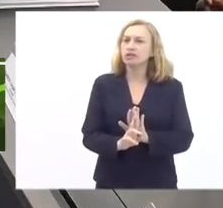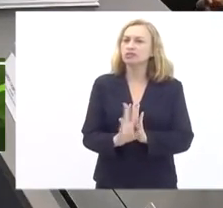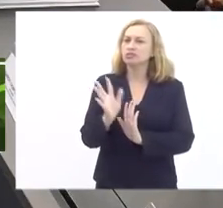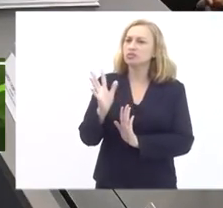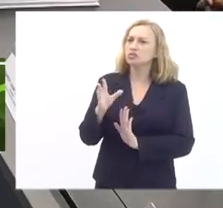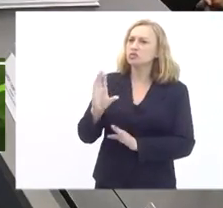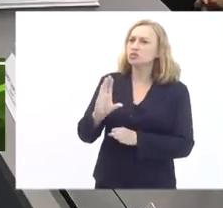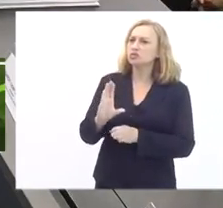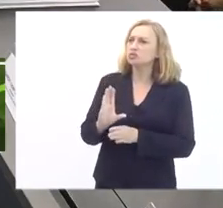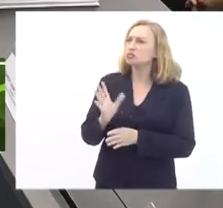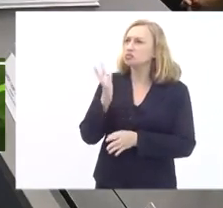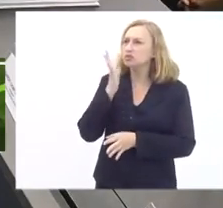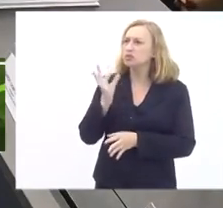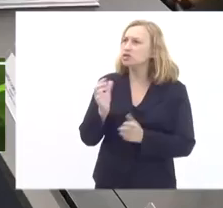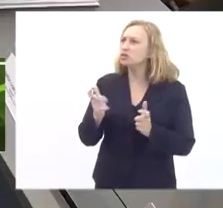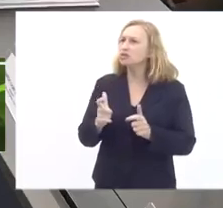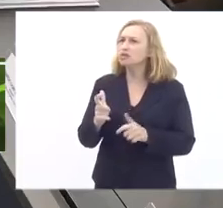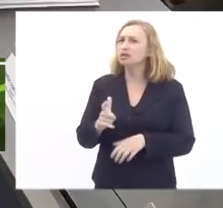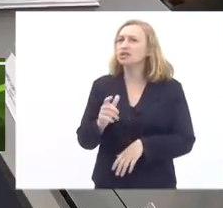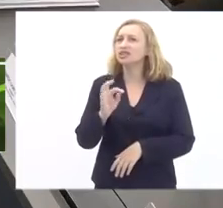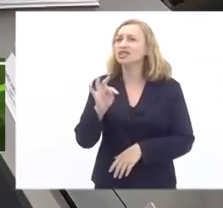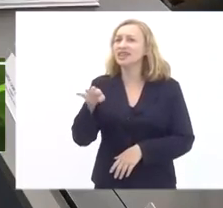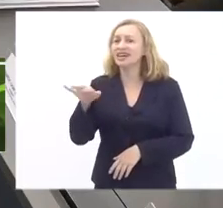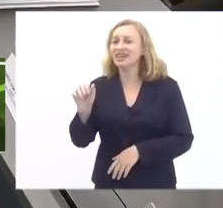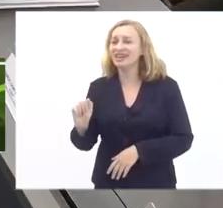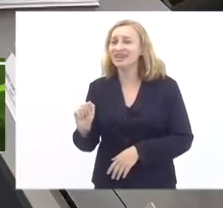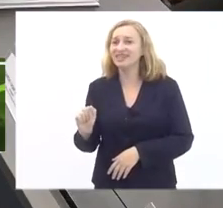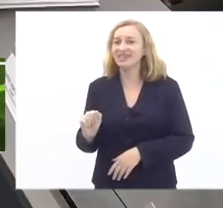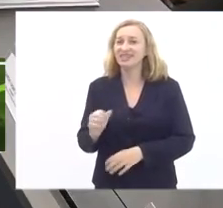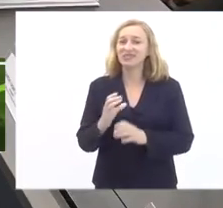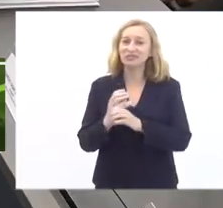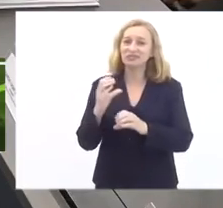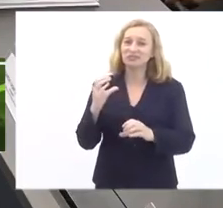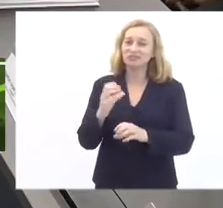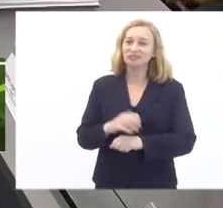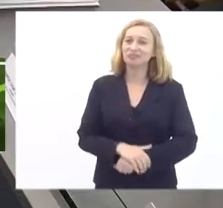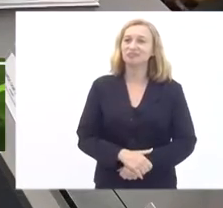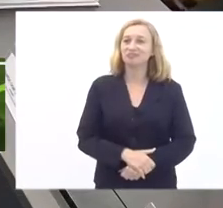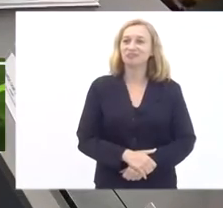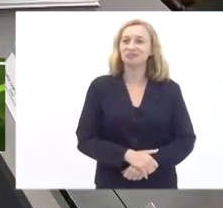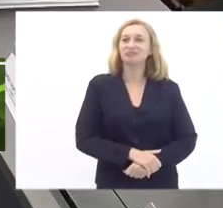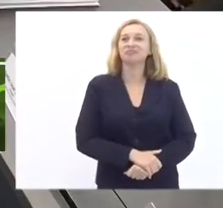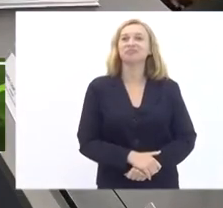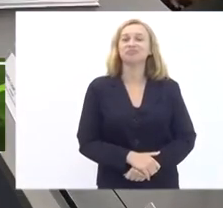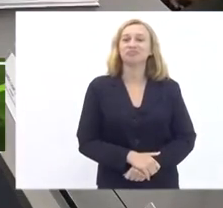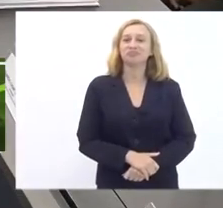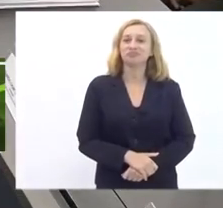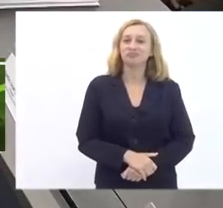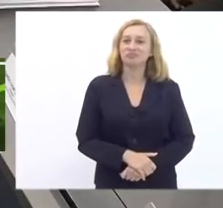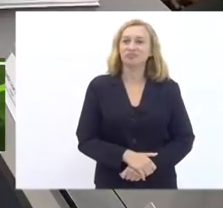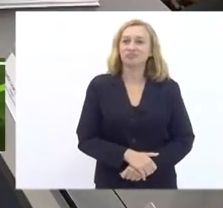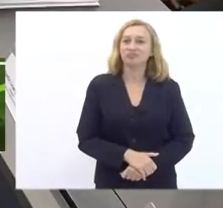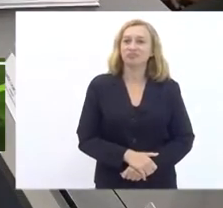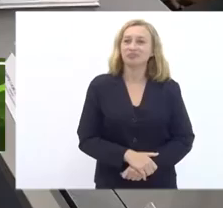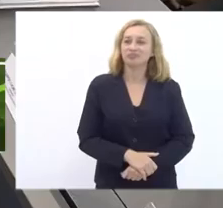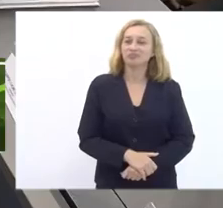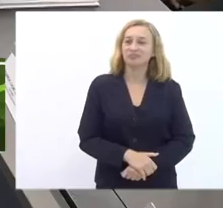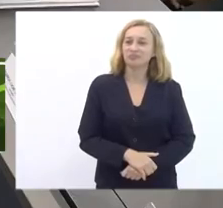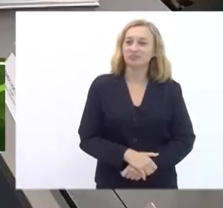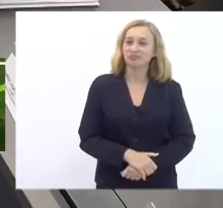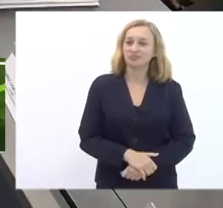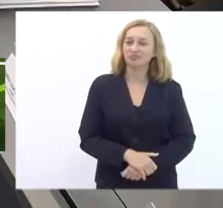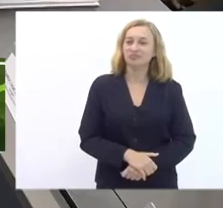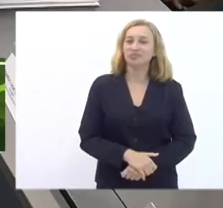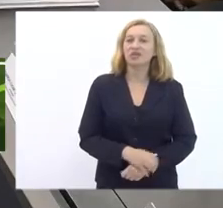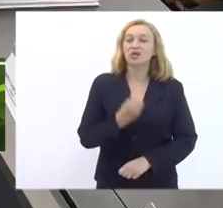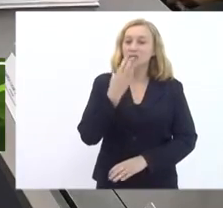segmento? Clube de Engenharia. Clube de Engenharia. Vou passar para o doutor Eduardo Scholl primeiro. Opa. Boa